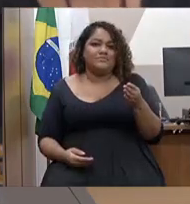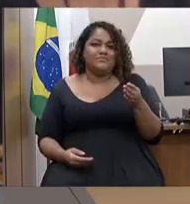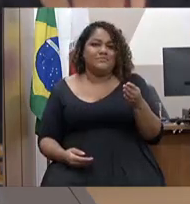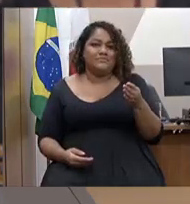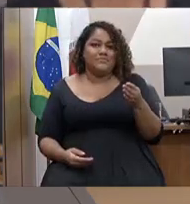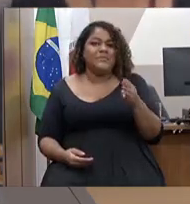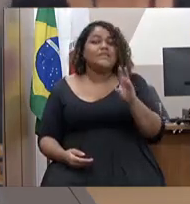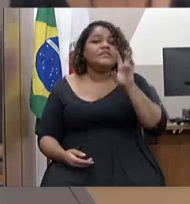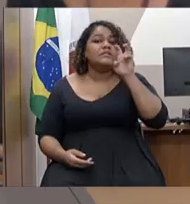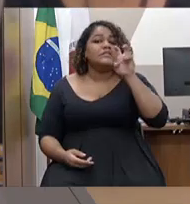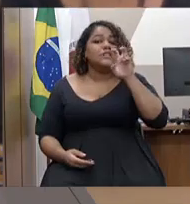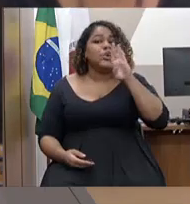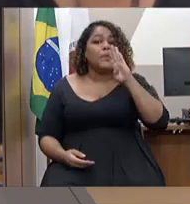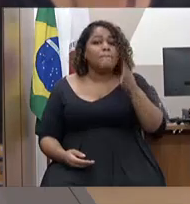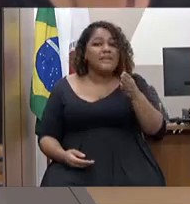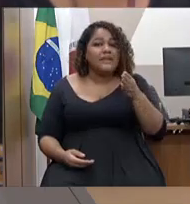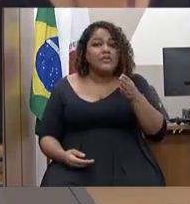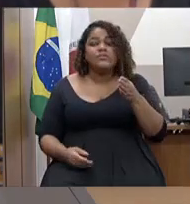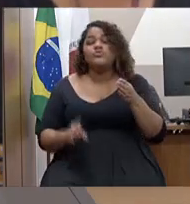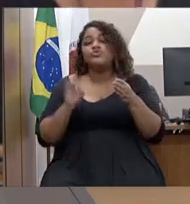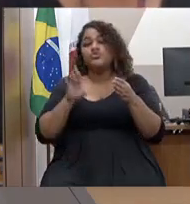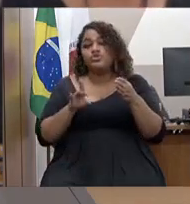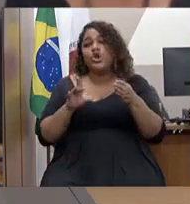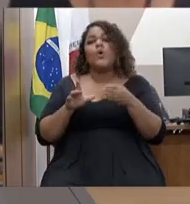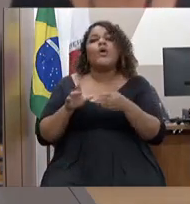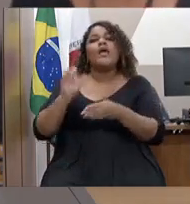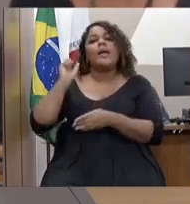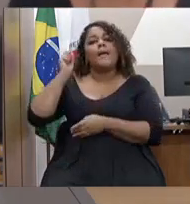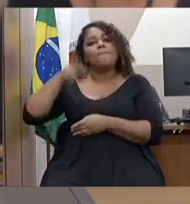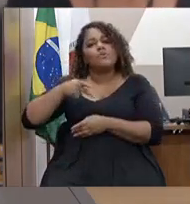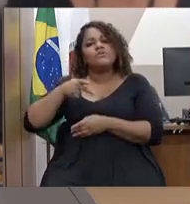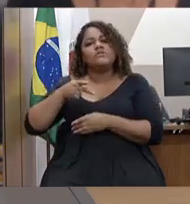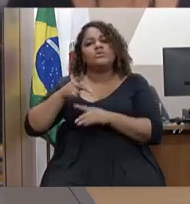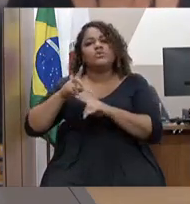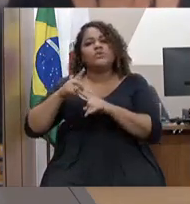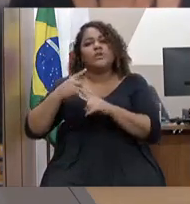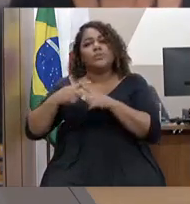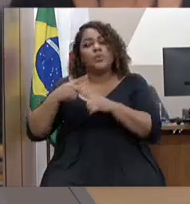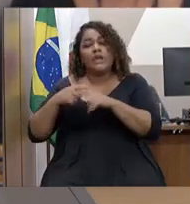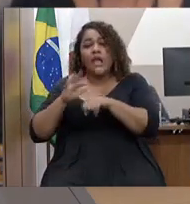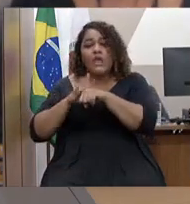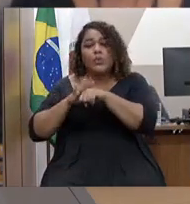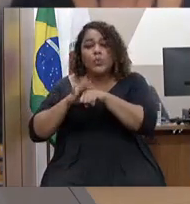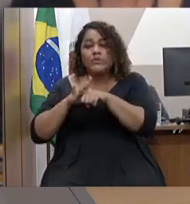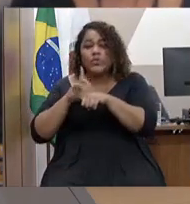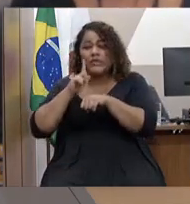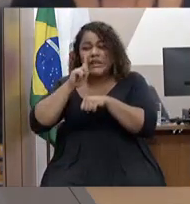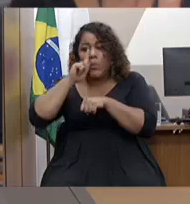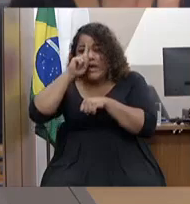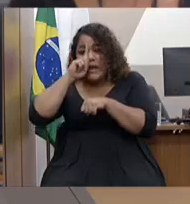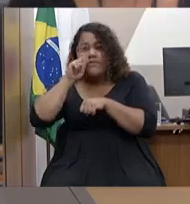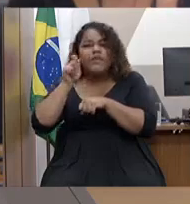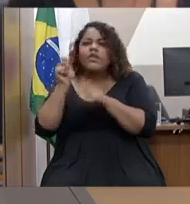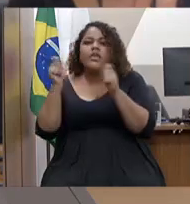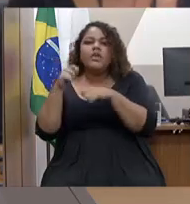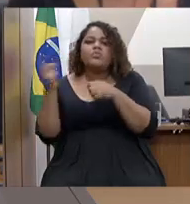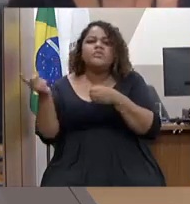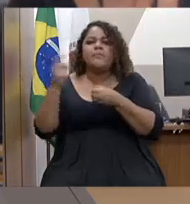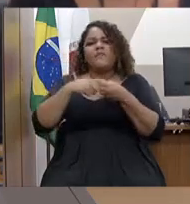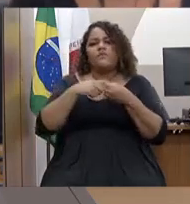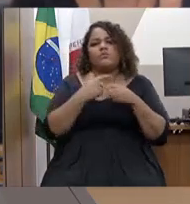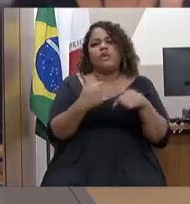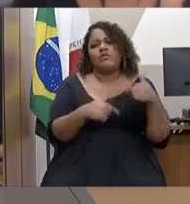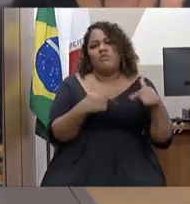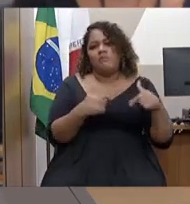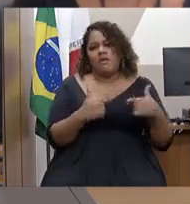com a aposentadorias por invalidez ou seja aqueles acidentes tão graves que a pessoa não pode nem voltar a vida dele a vida de